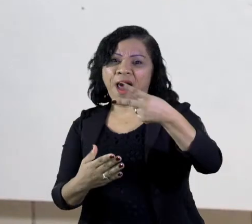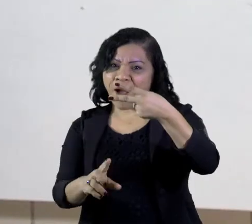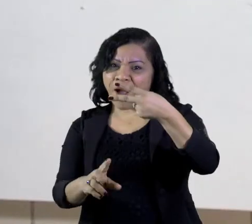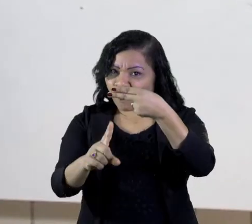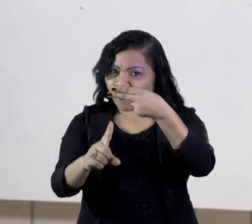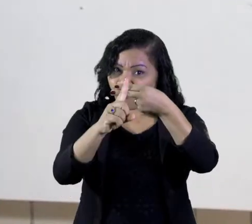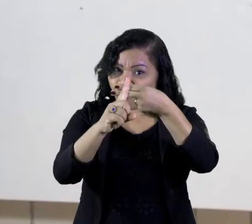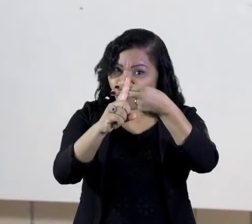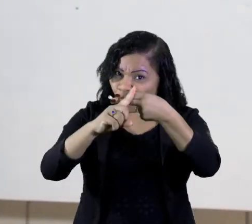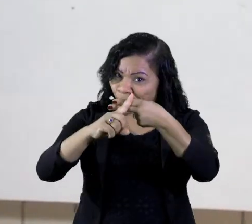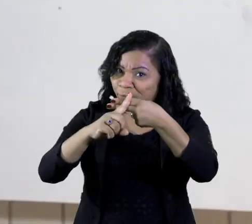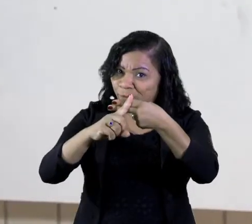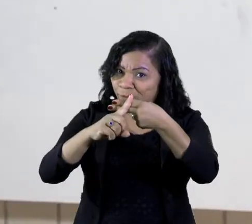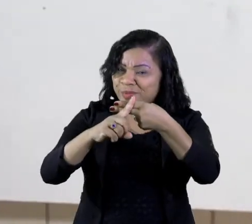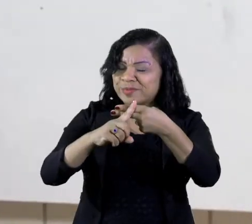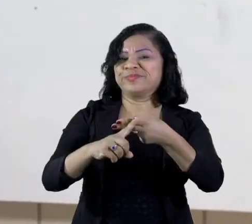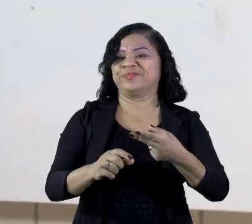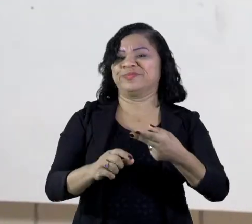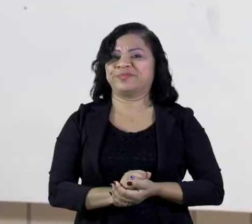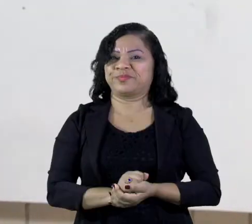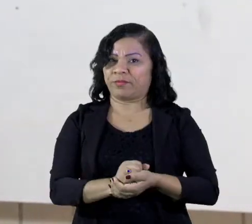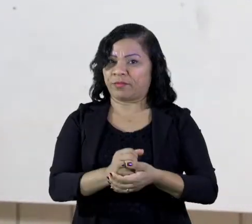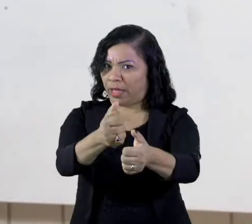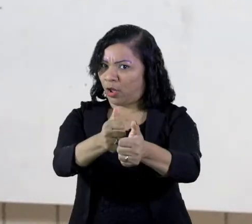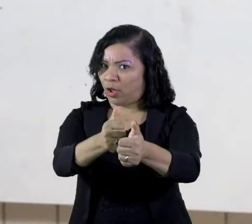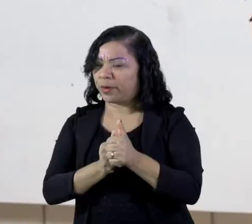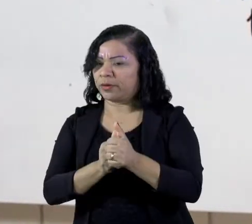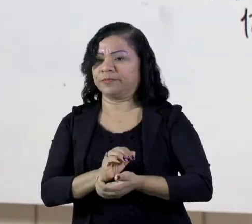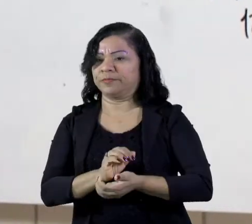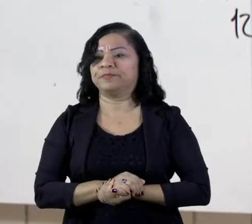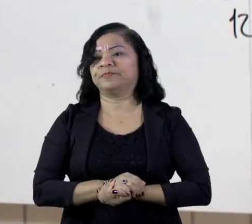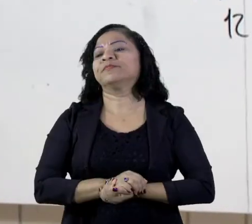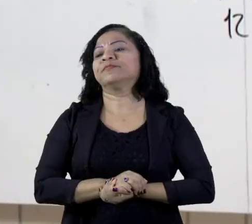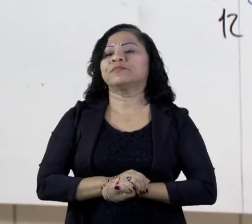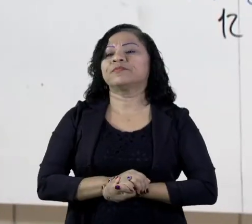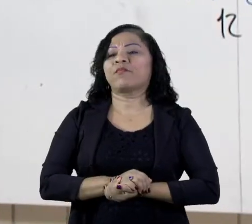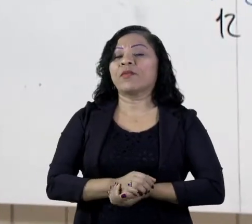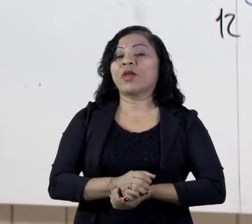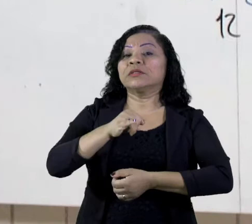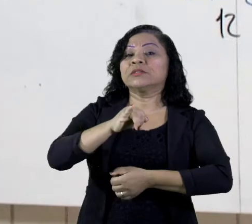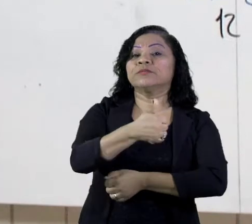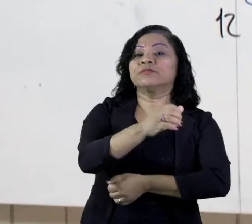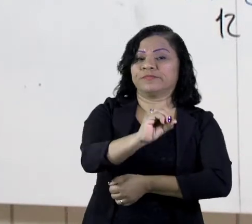lá, me acompanha aí. Olha só, se eu pegar 10